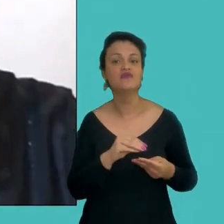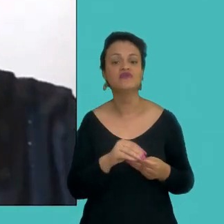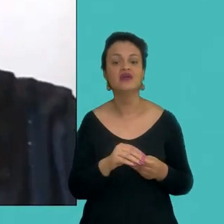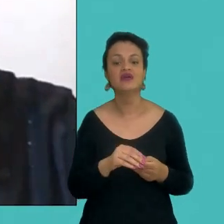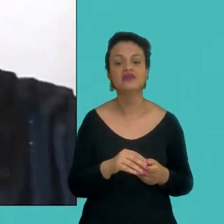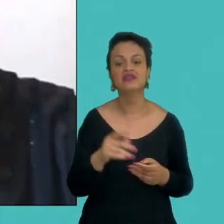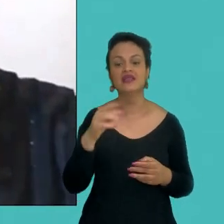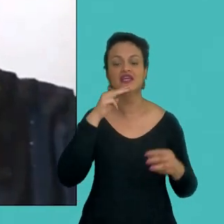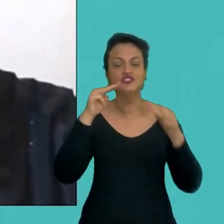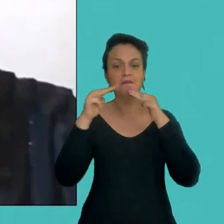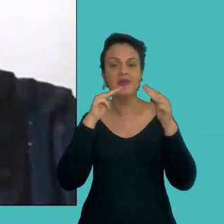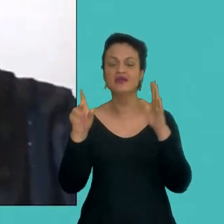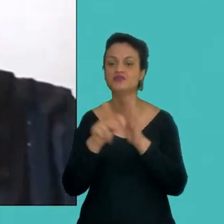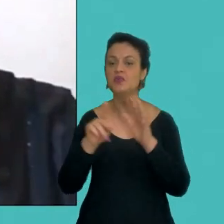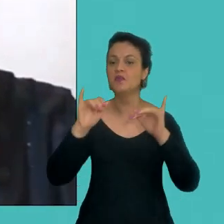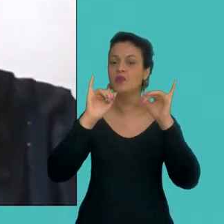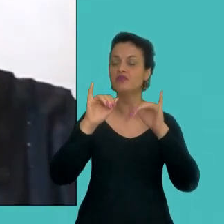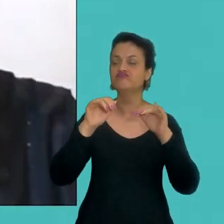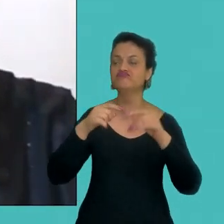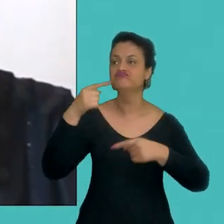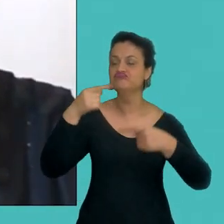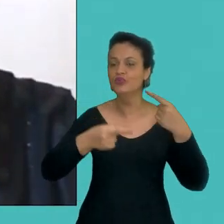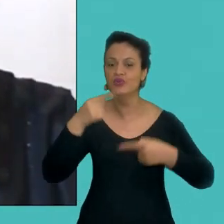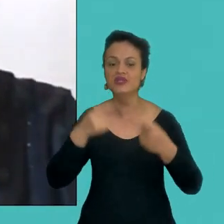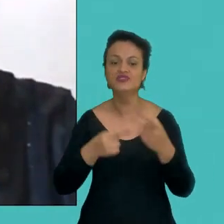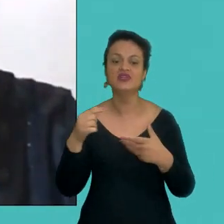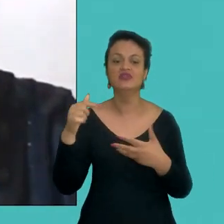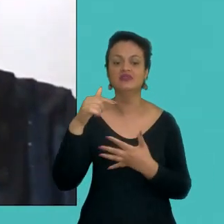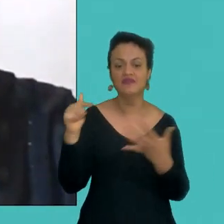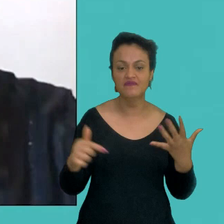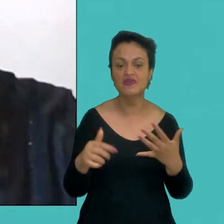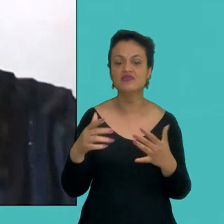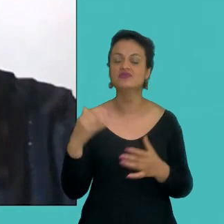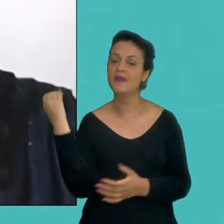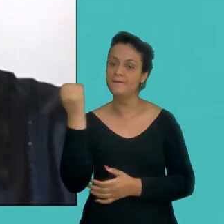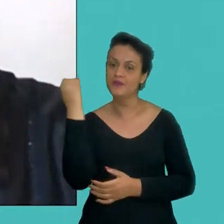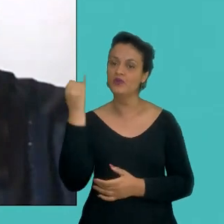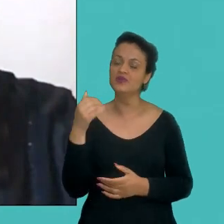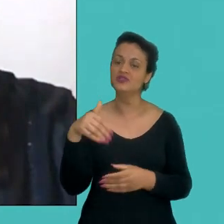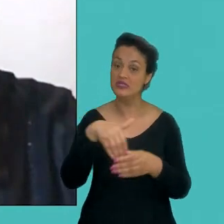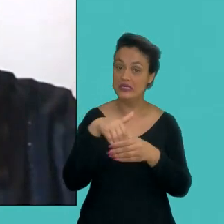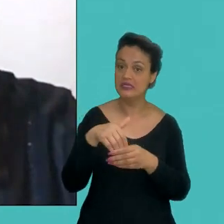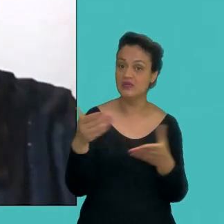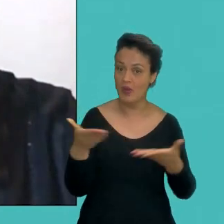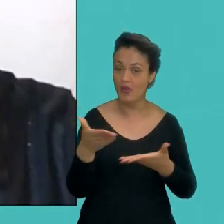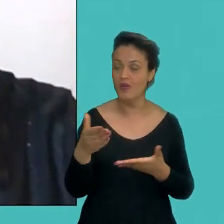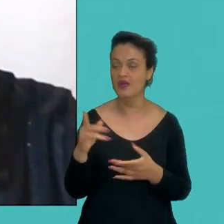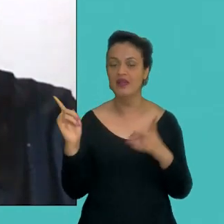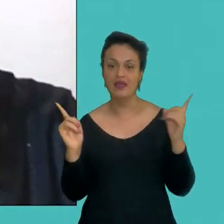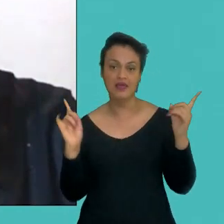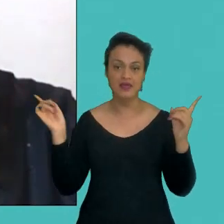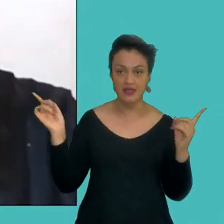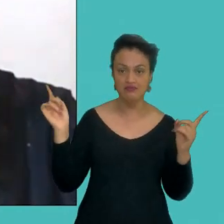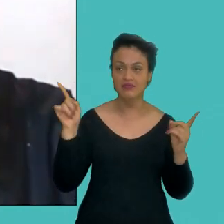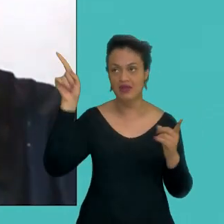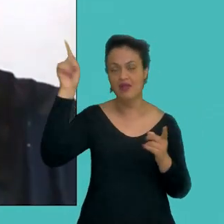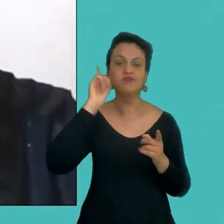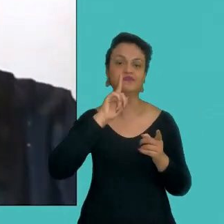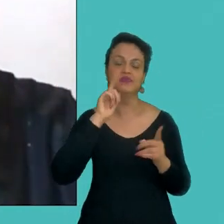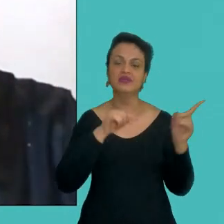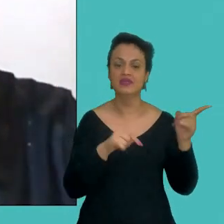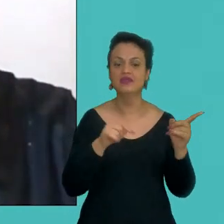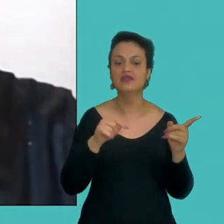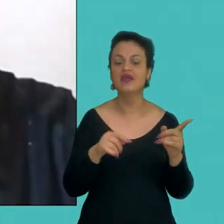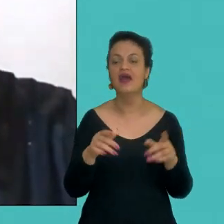na percepção que os marqueteiros políticos têm dos fatores que vão agora ser importantes nas eleições, tanto lá quanto